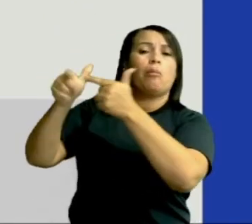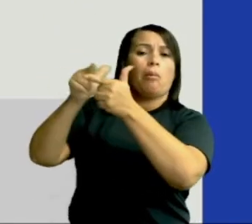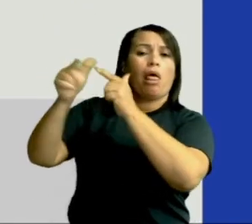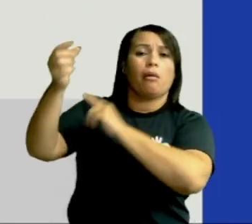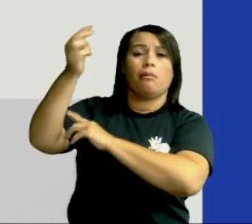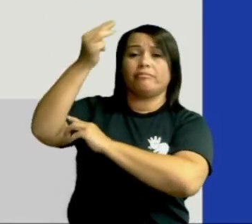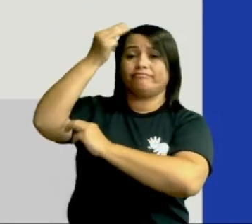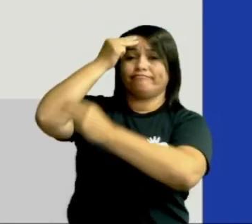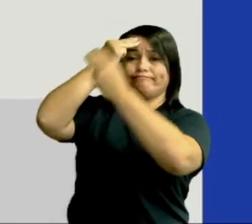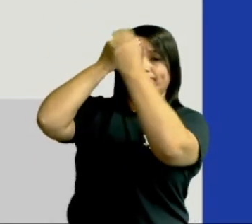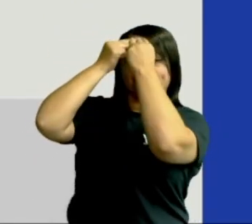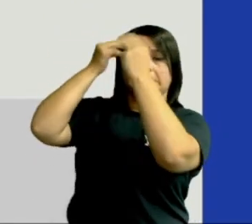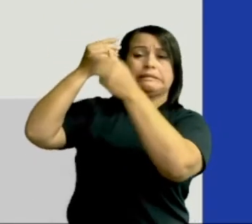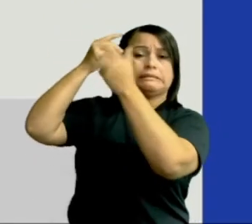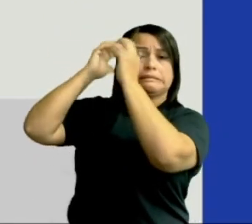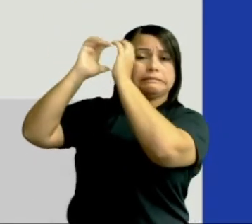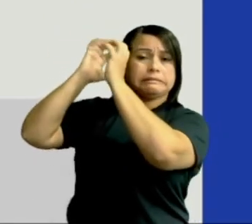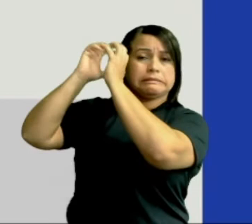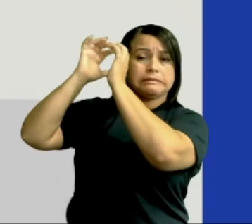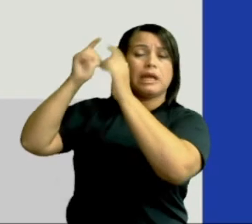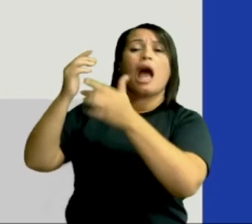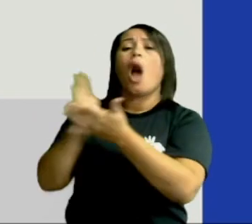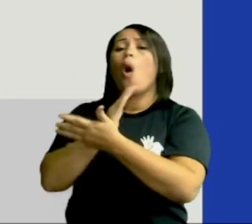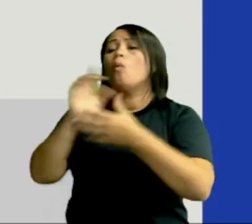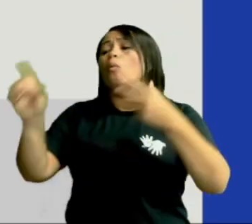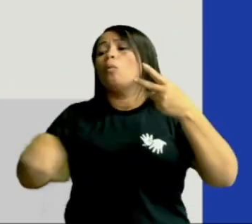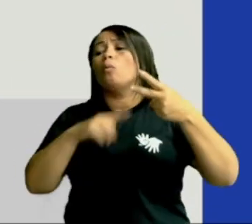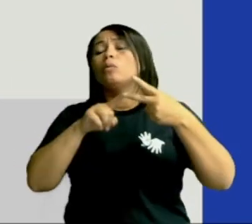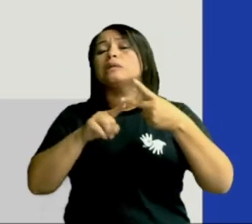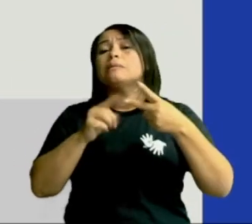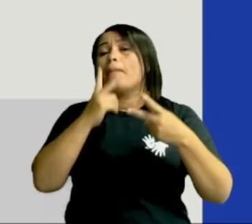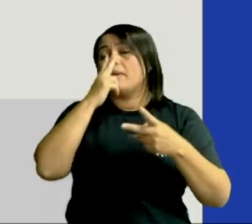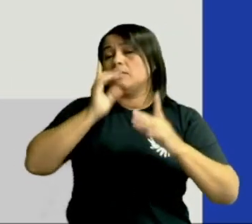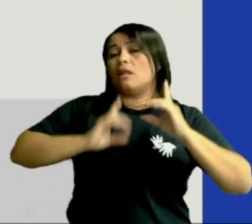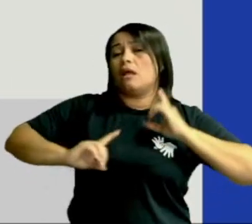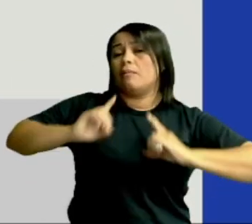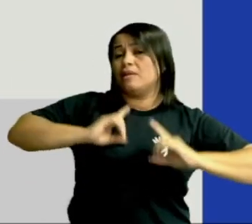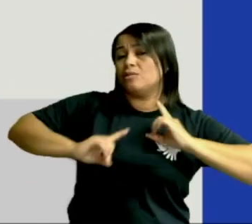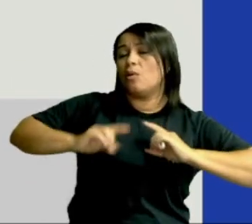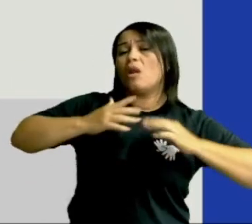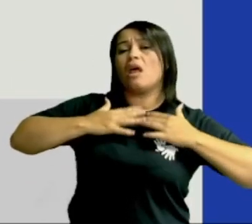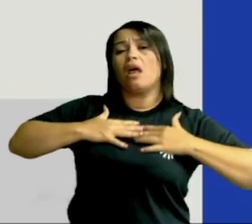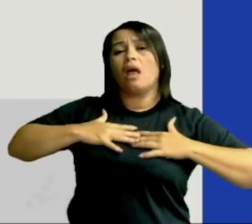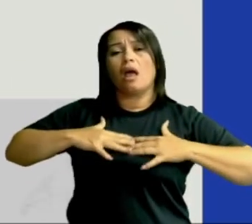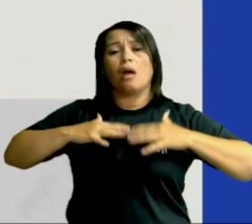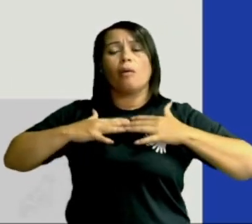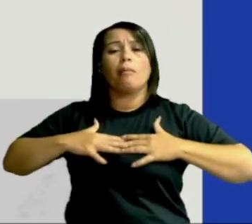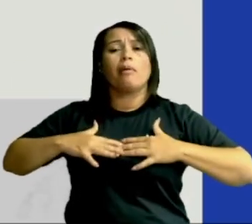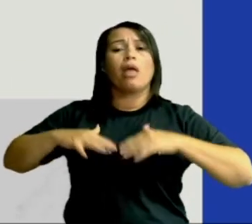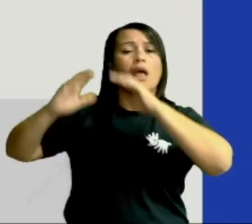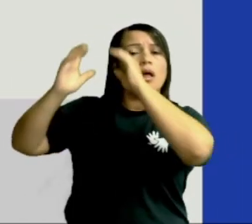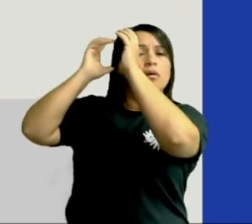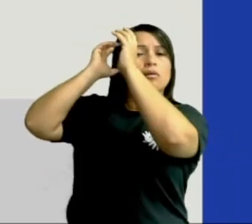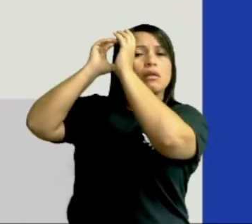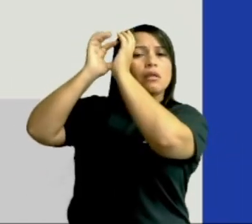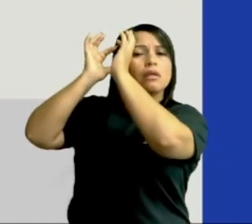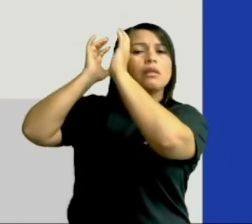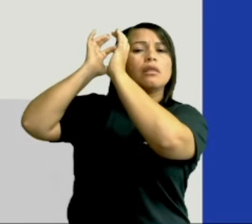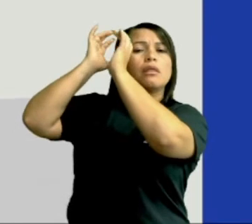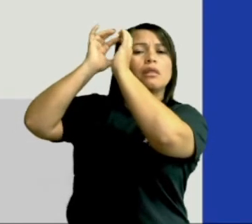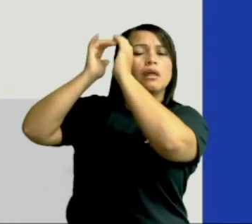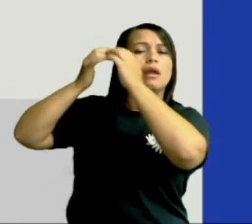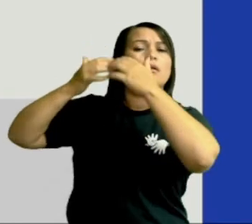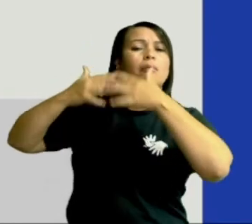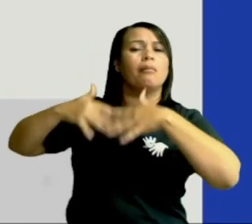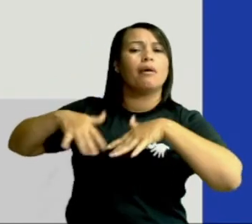mente. Já existem outras drogas que são depressoras, que são calmantes. Elas diminuem a atividade cerebral, deixando os estímulos bem